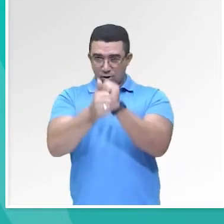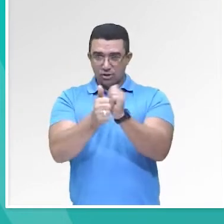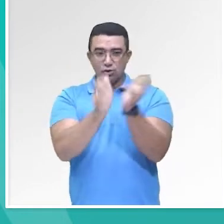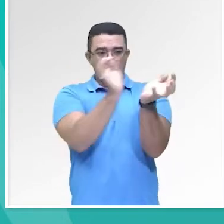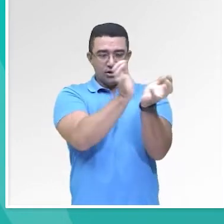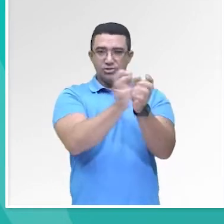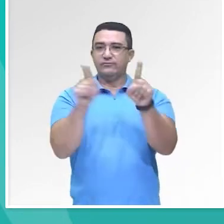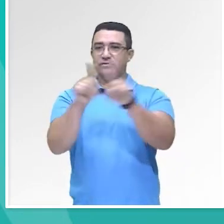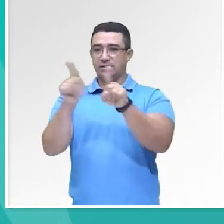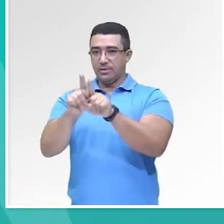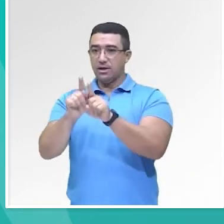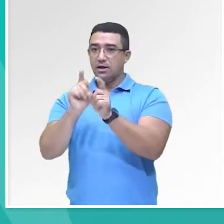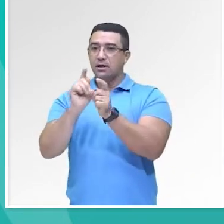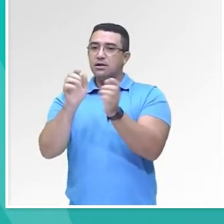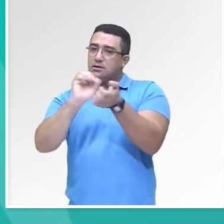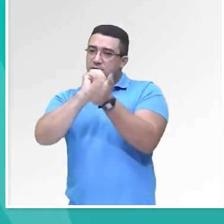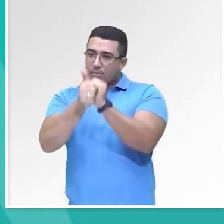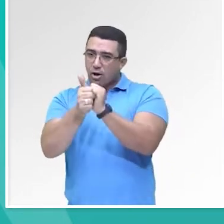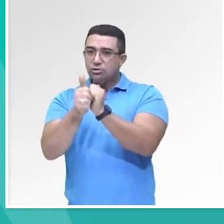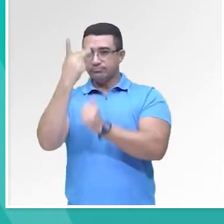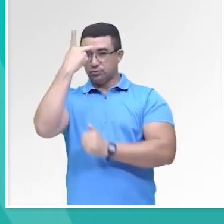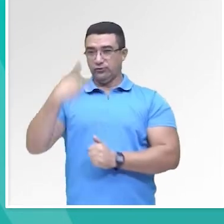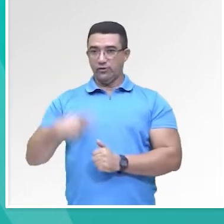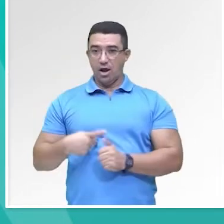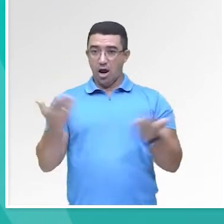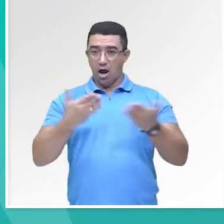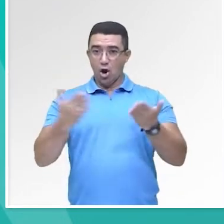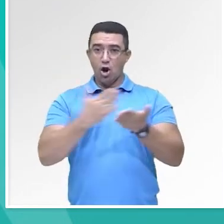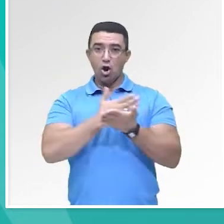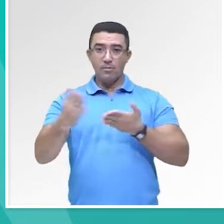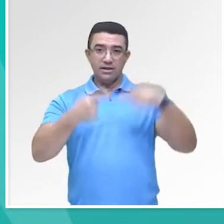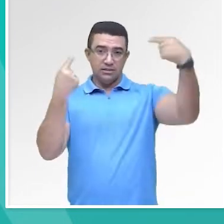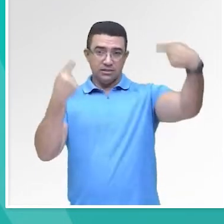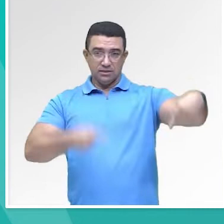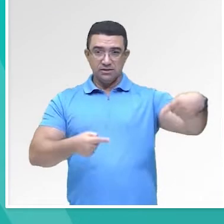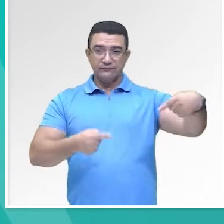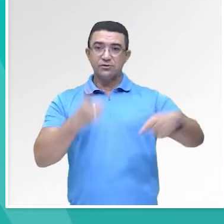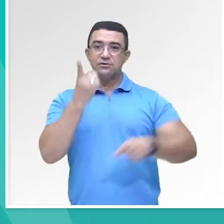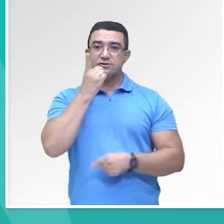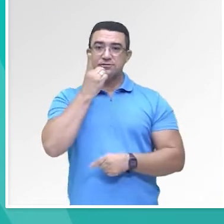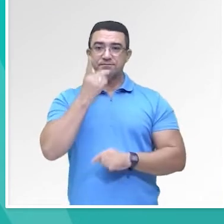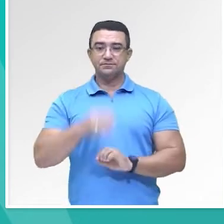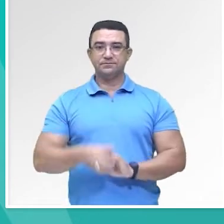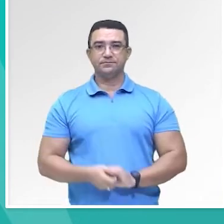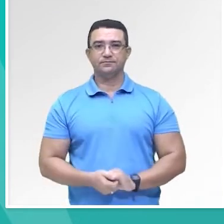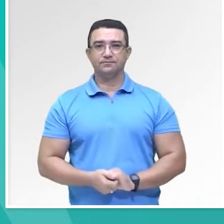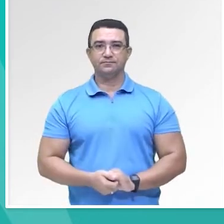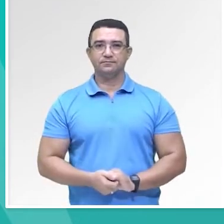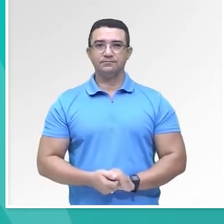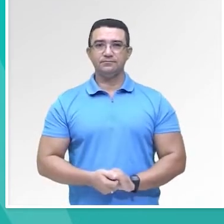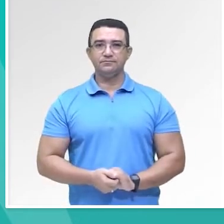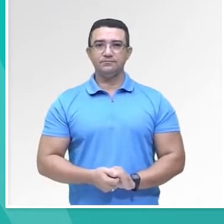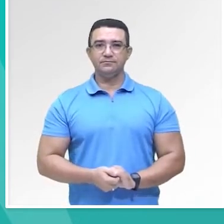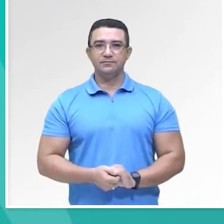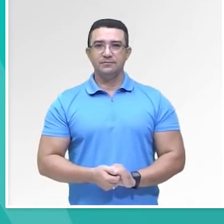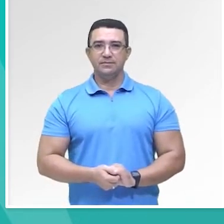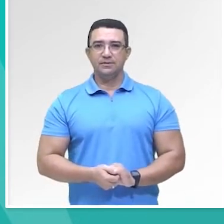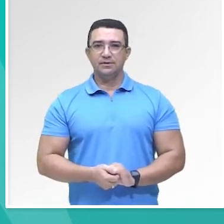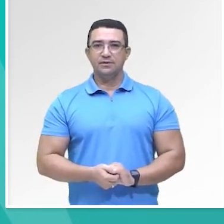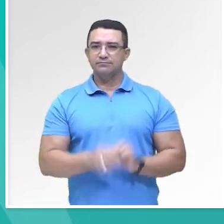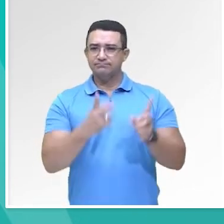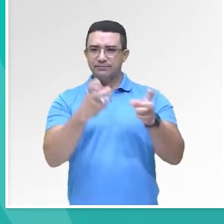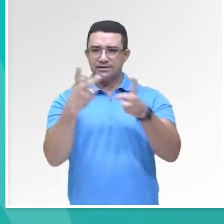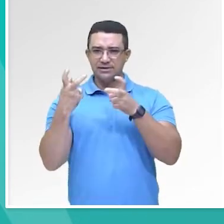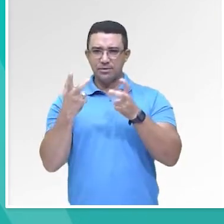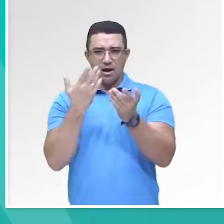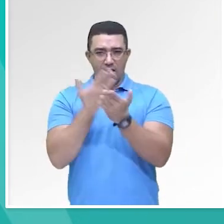assim nós iniciamos com o nosso desafio do dia. Muito bem, turmas, nessa aula